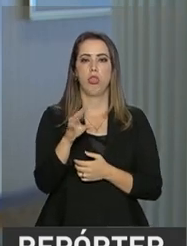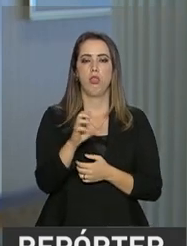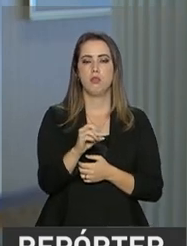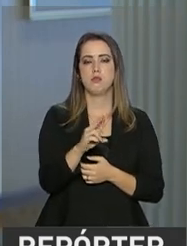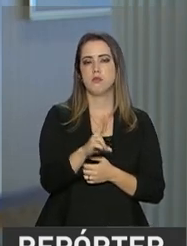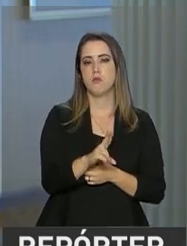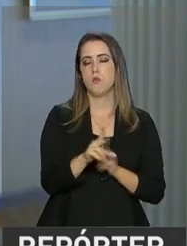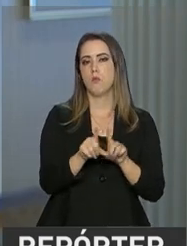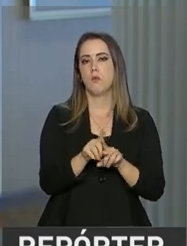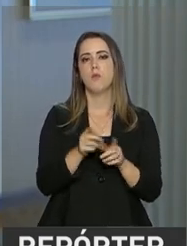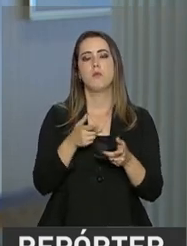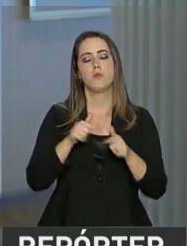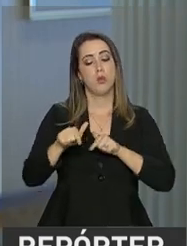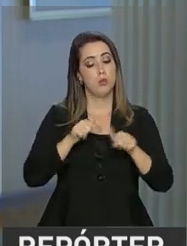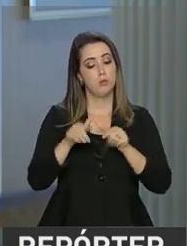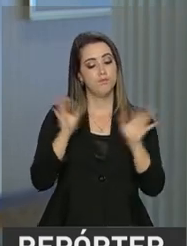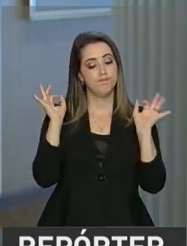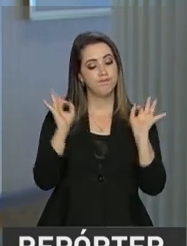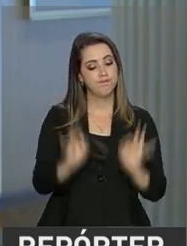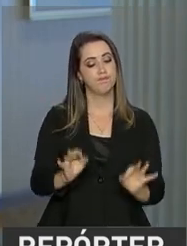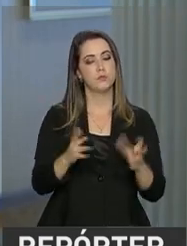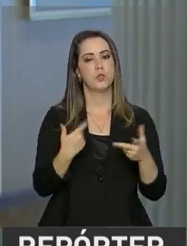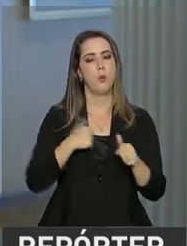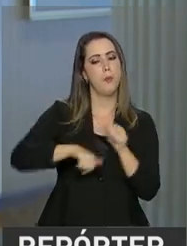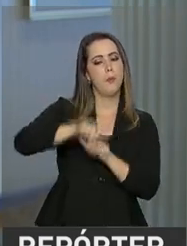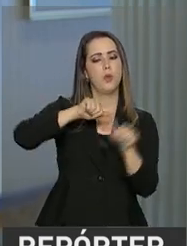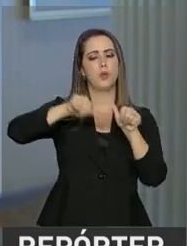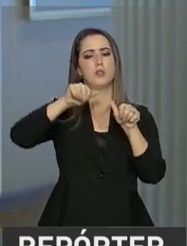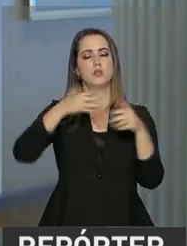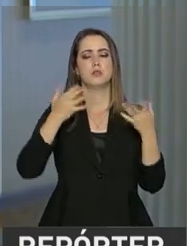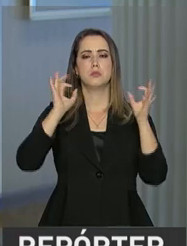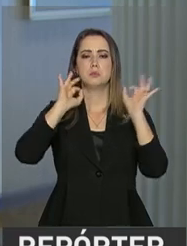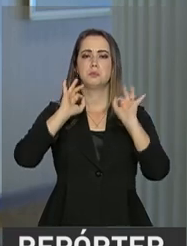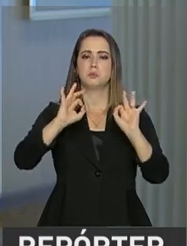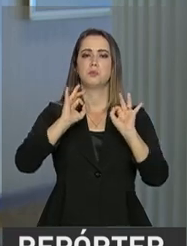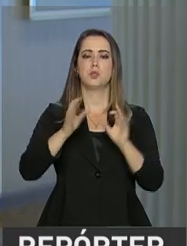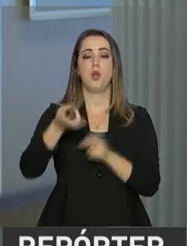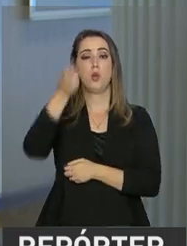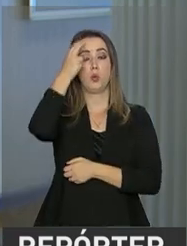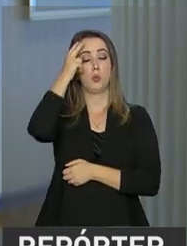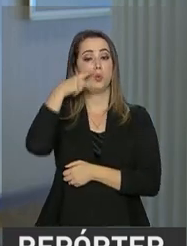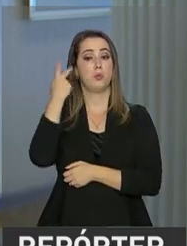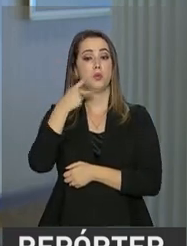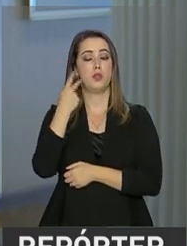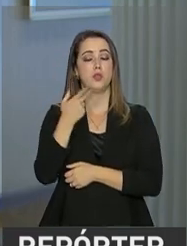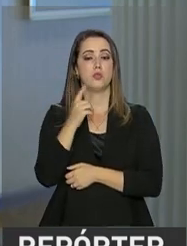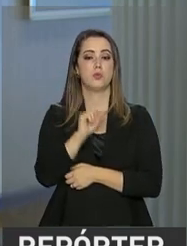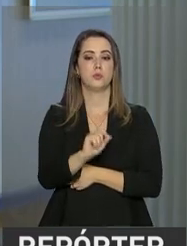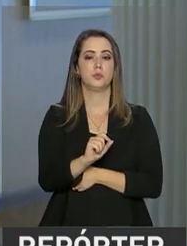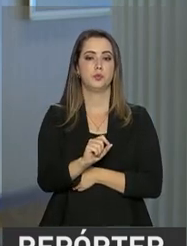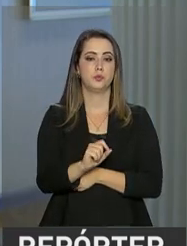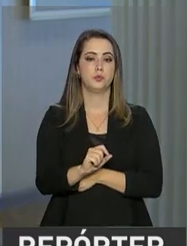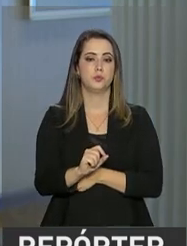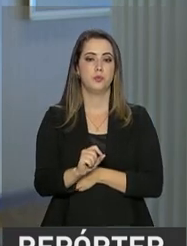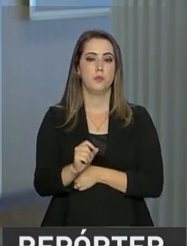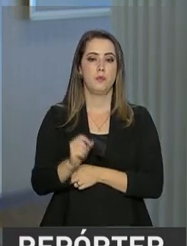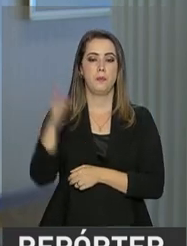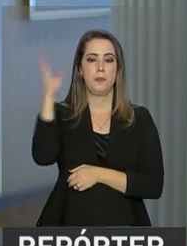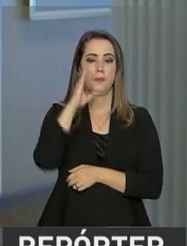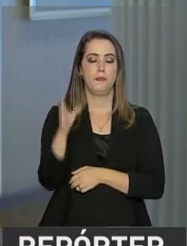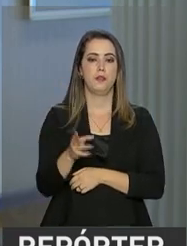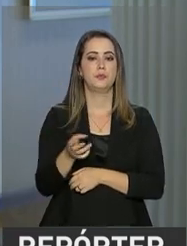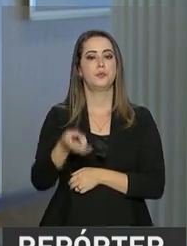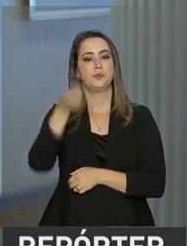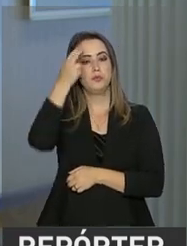que estão fazendo um trabalho que muda, seguramente, a cultura política e brasileira, a